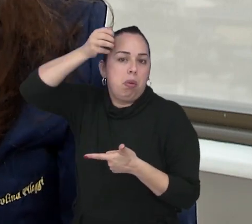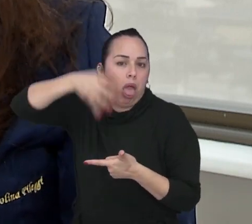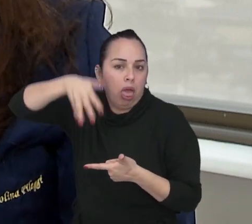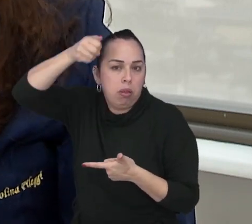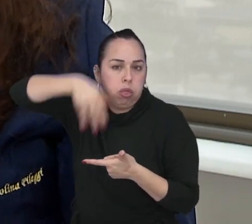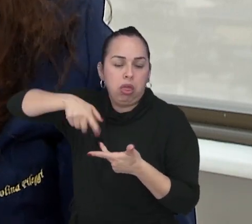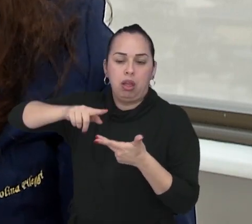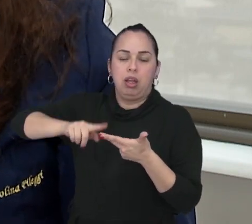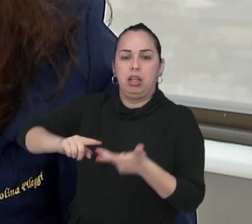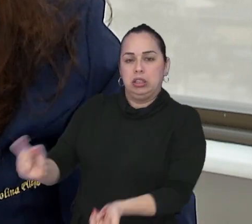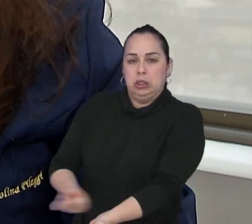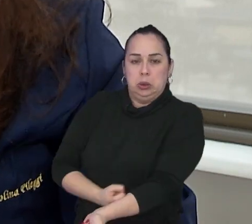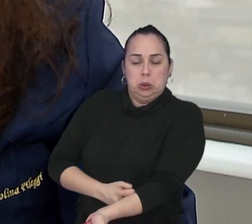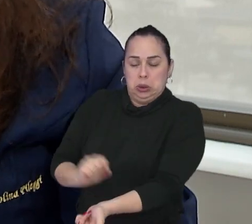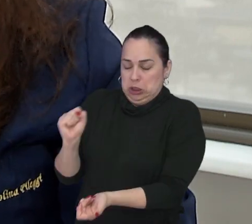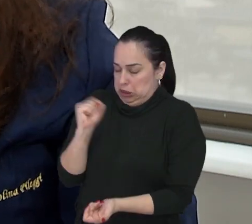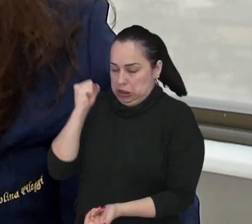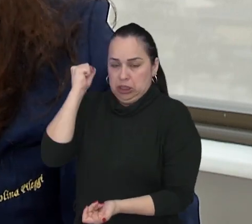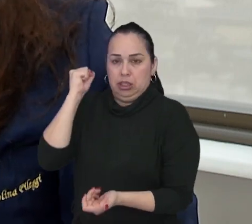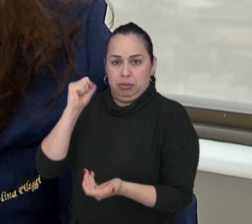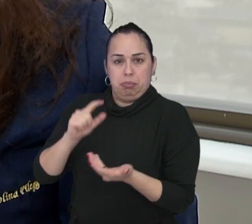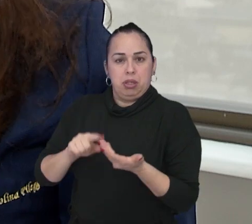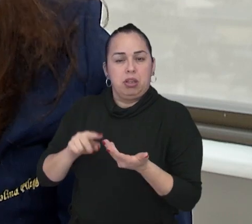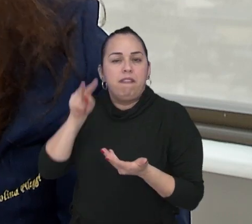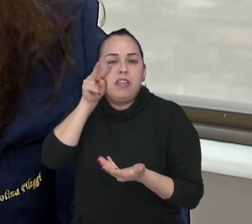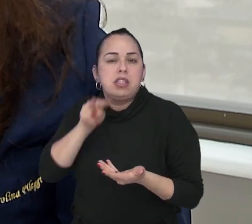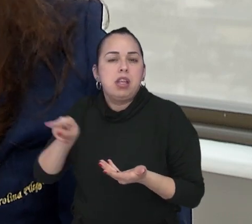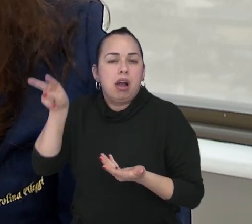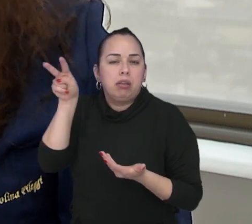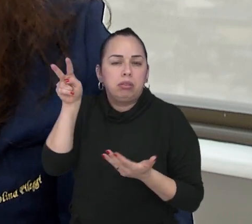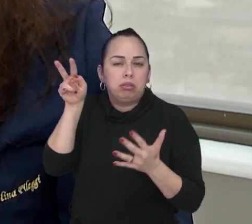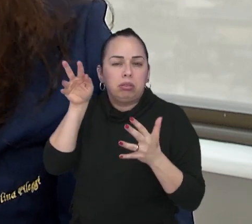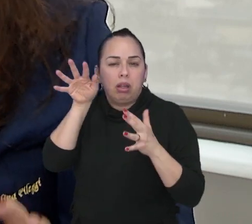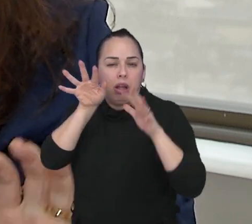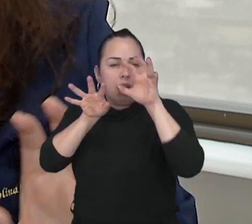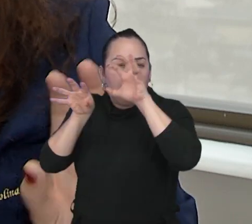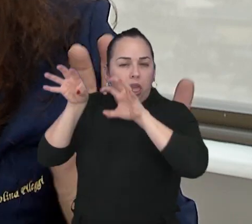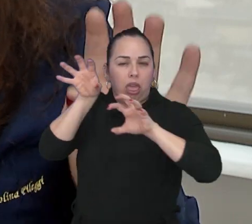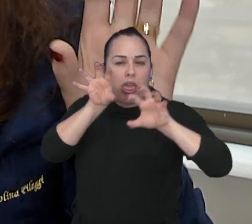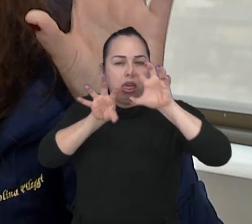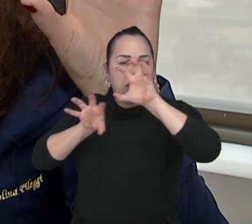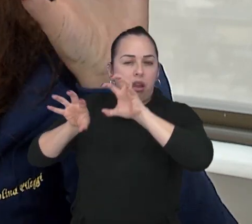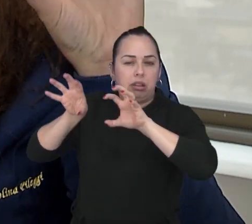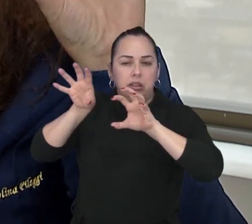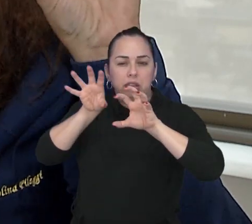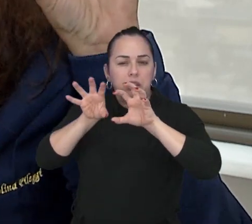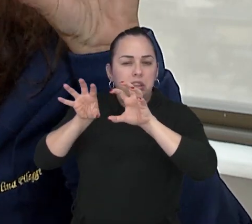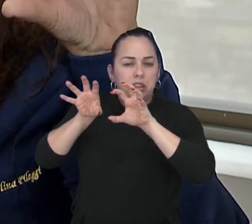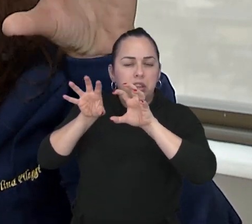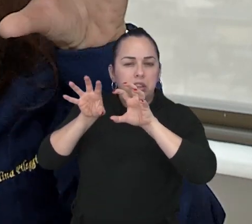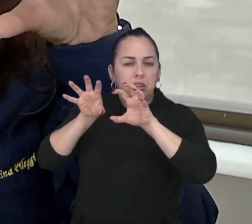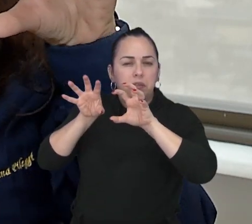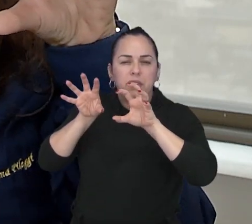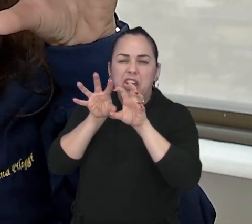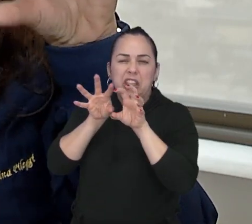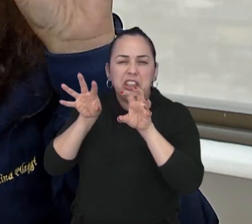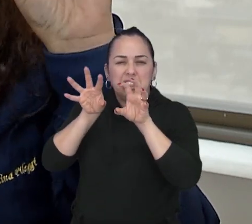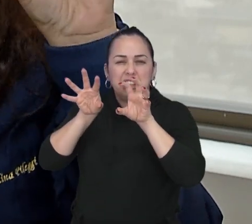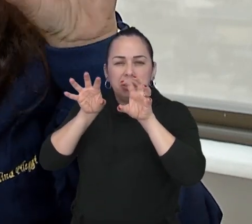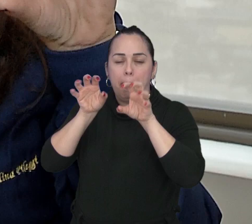irritabilidade eu tenho posso ter alteração ocular né uns olhos e eles ficam um